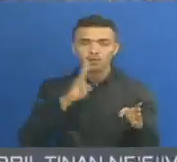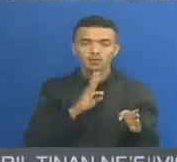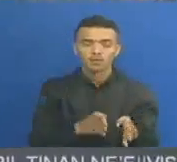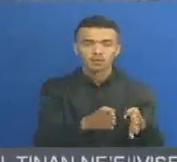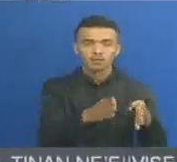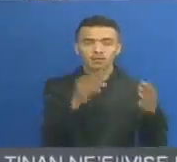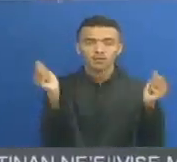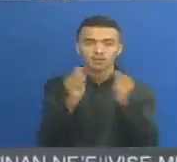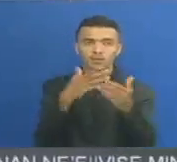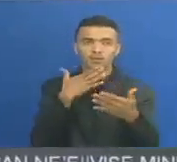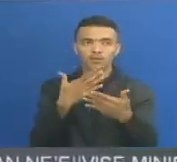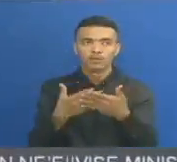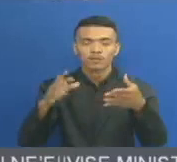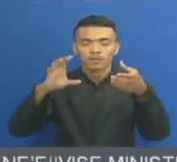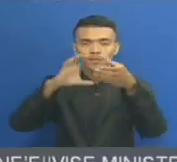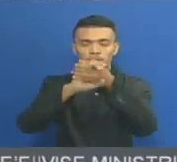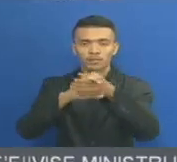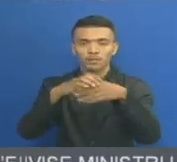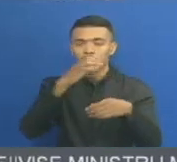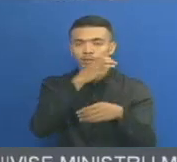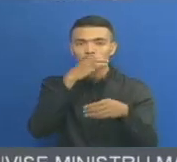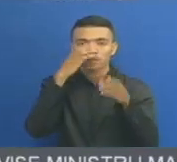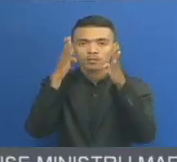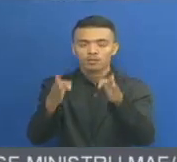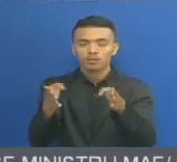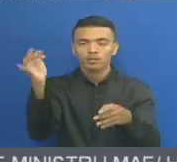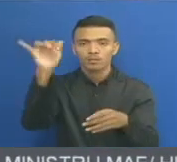rodia. Parabéns para o agricultor Sira, José.